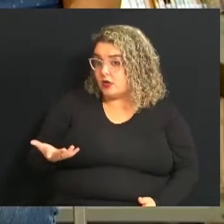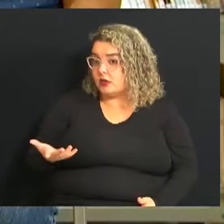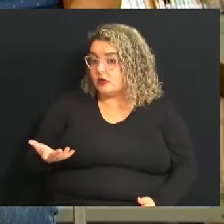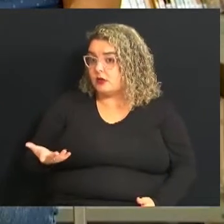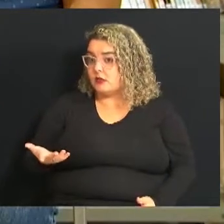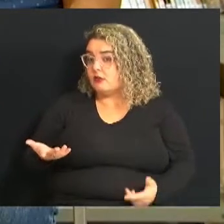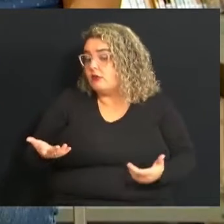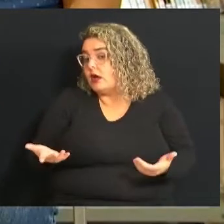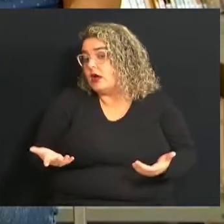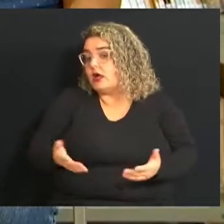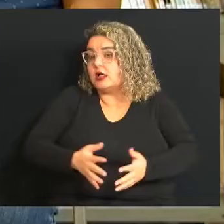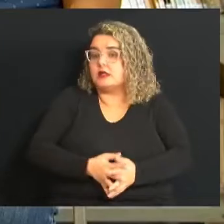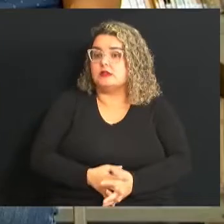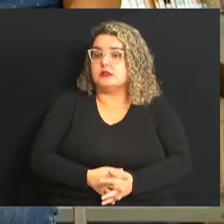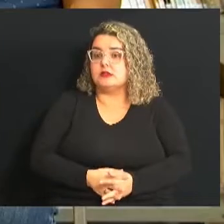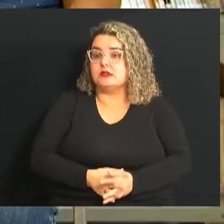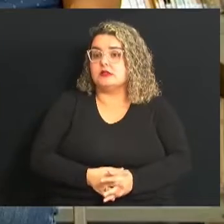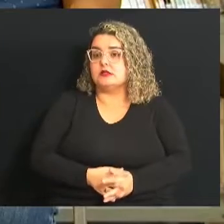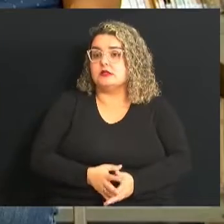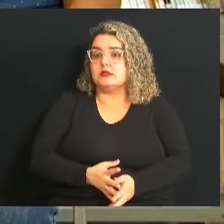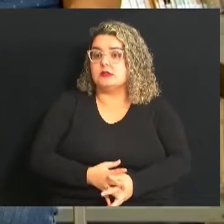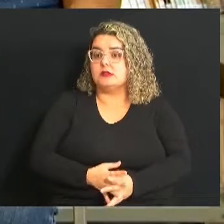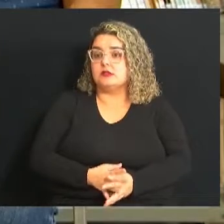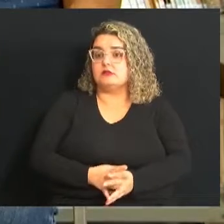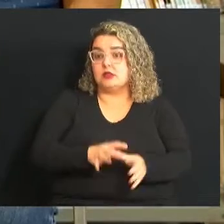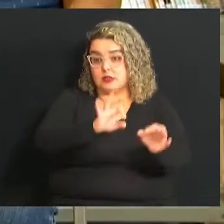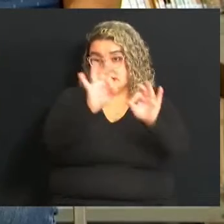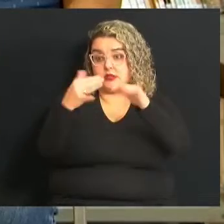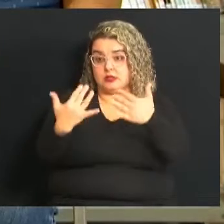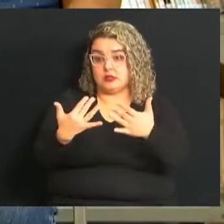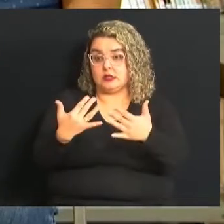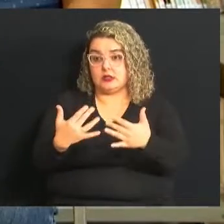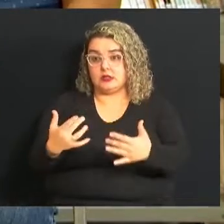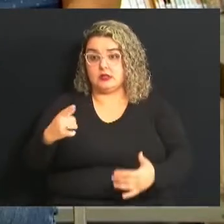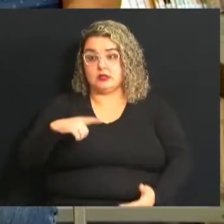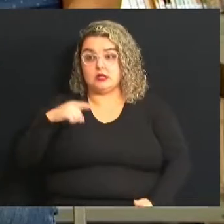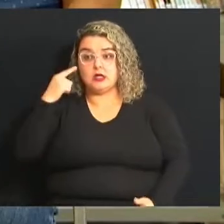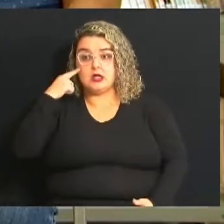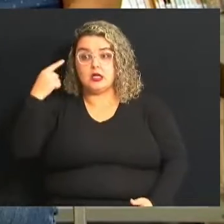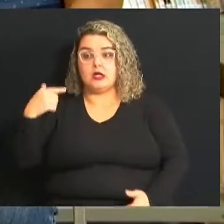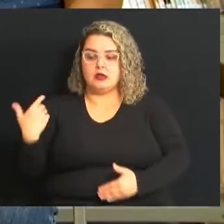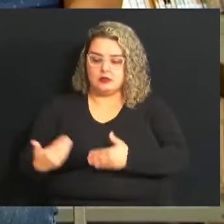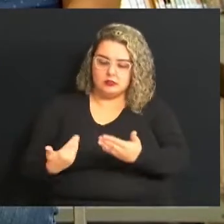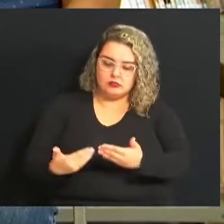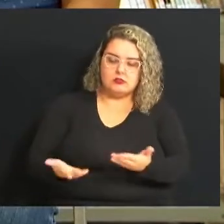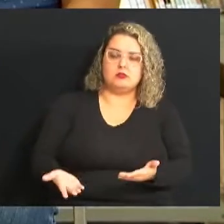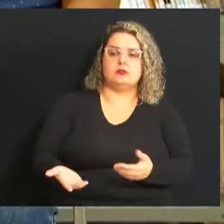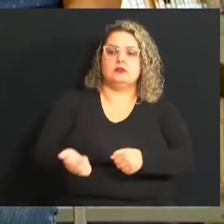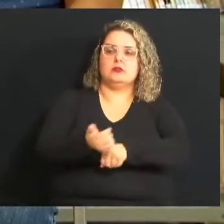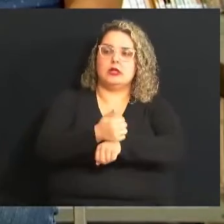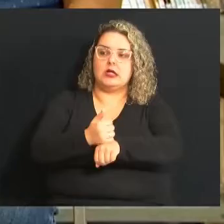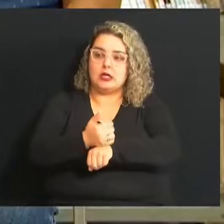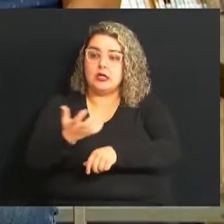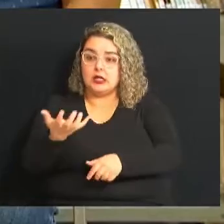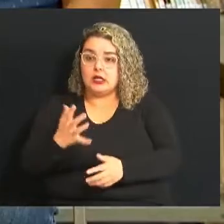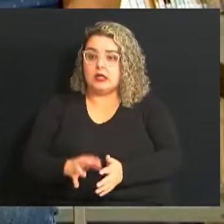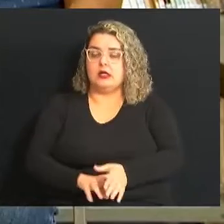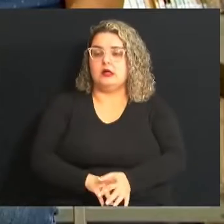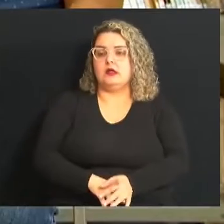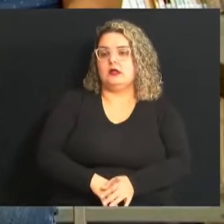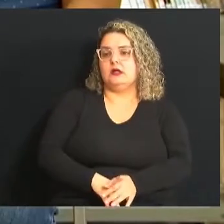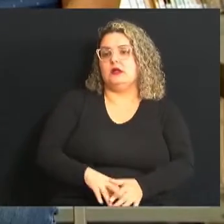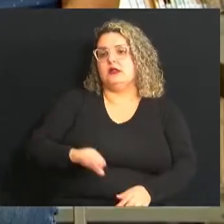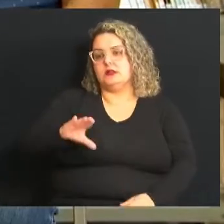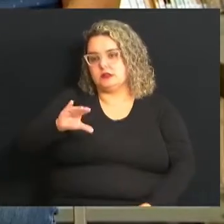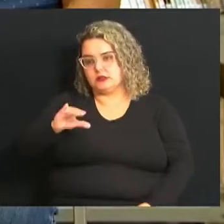assim, para quem está assistindo a gente e tem a intenção de seguir carreira, não é, de estudar ciências